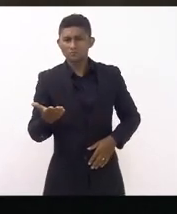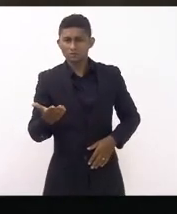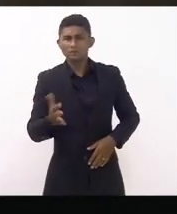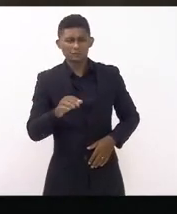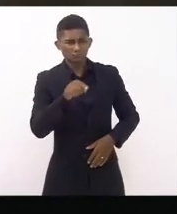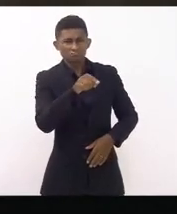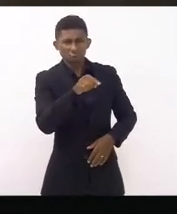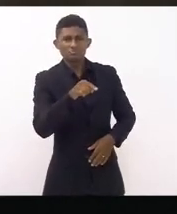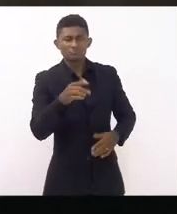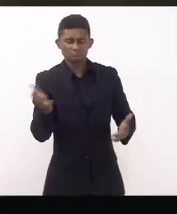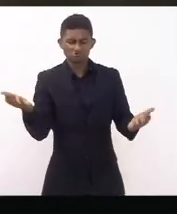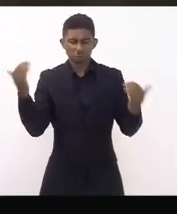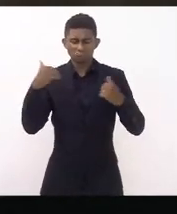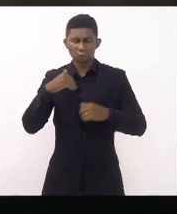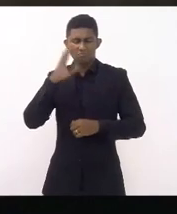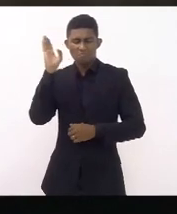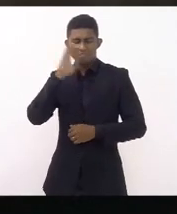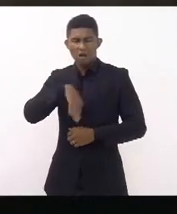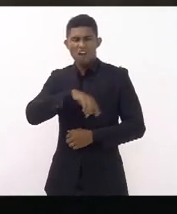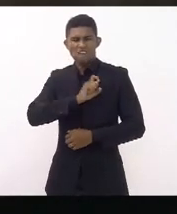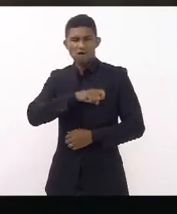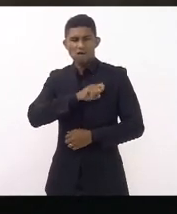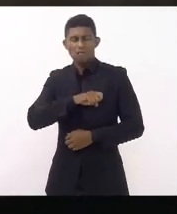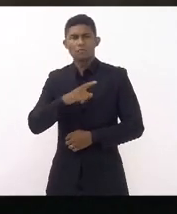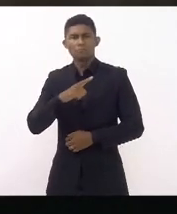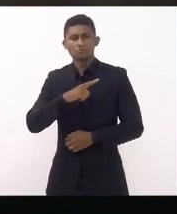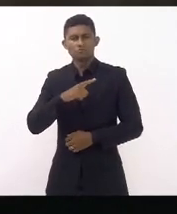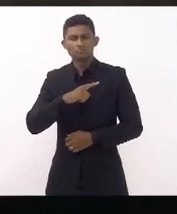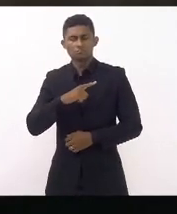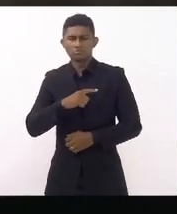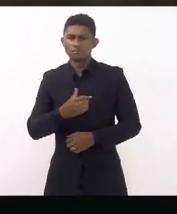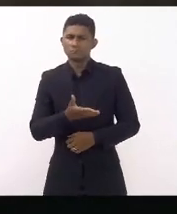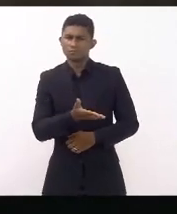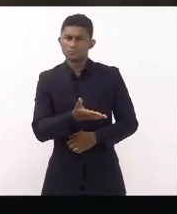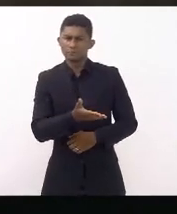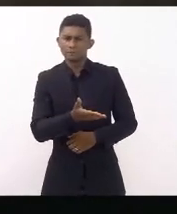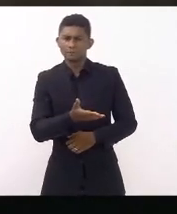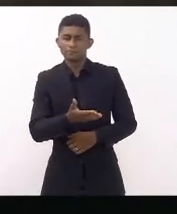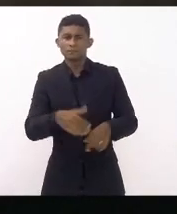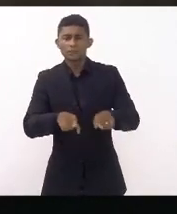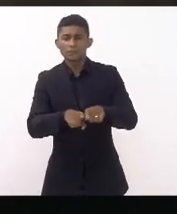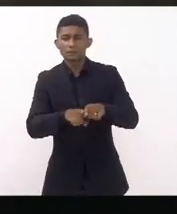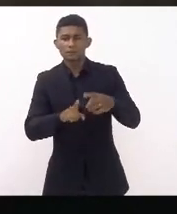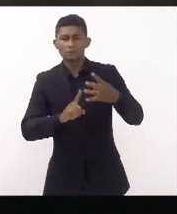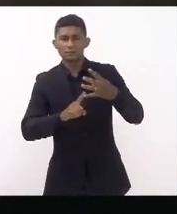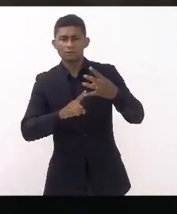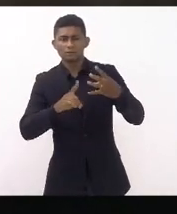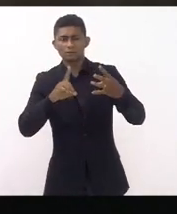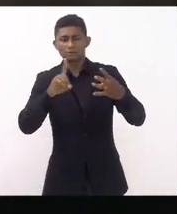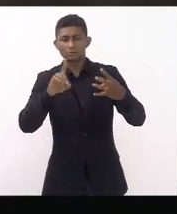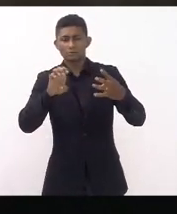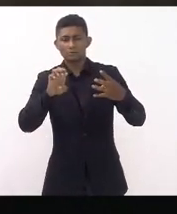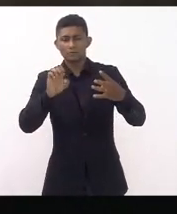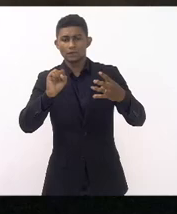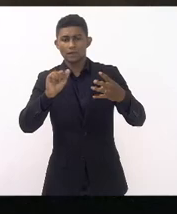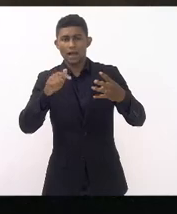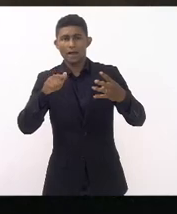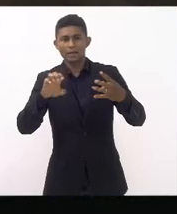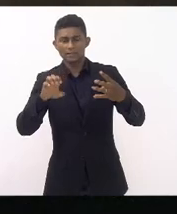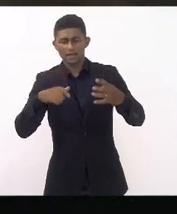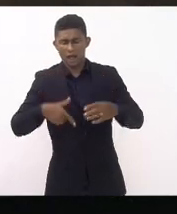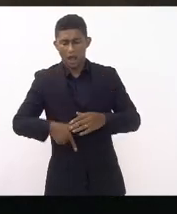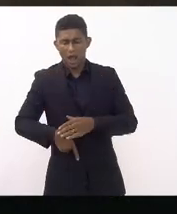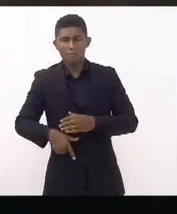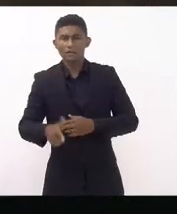mas os caras, além de um regramento totalmente diferenciado, utilizam armas que estão sendo utilizadas na Ucrânia. Então